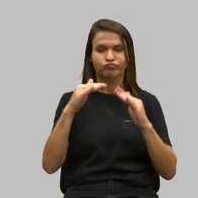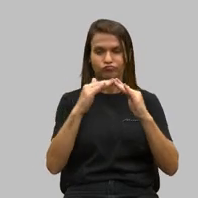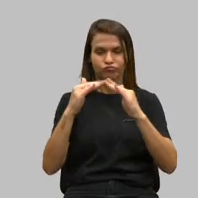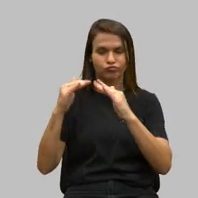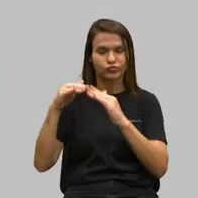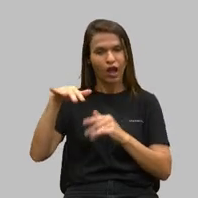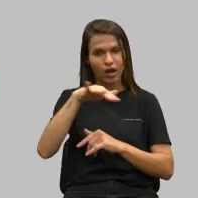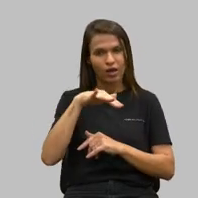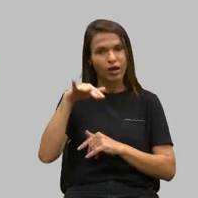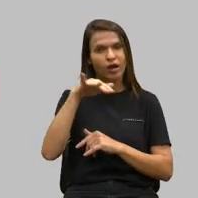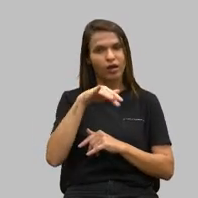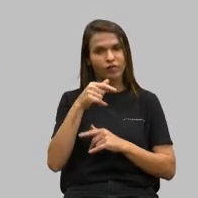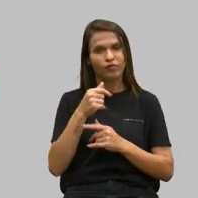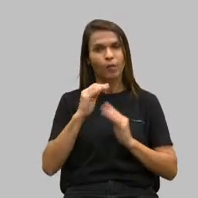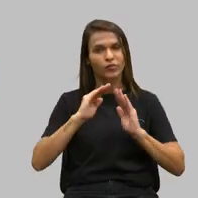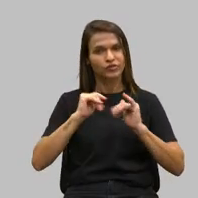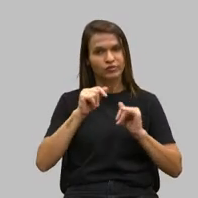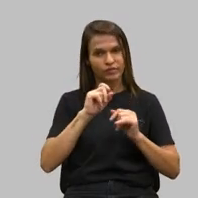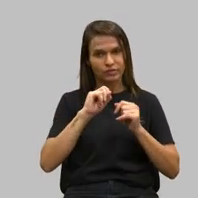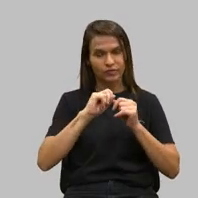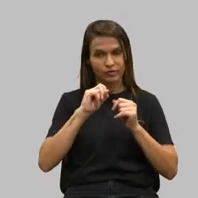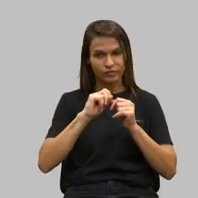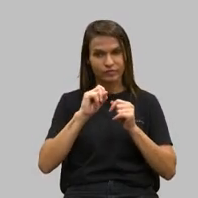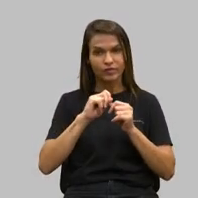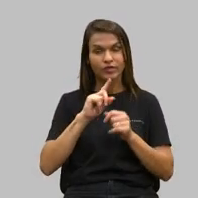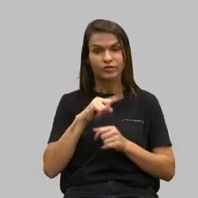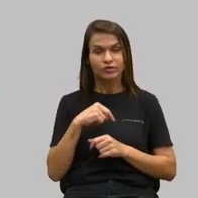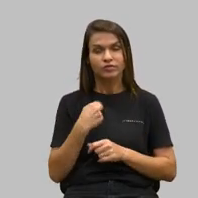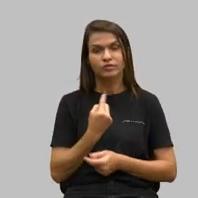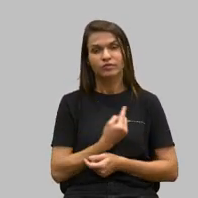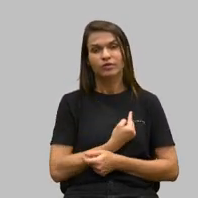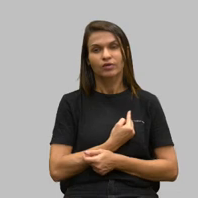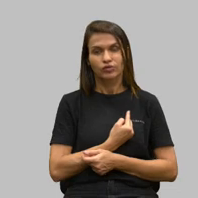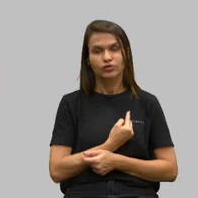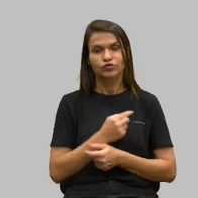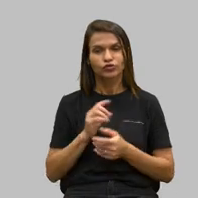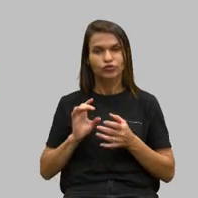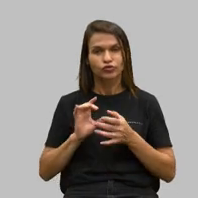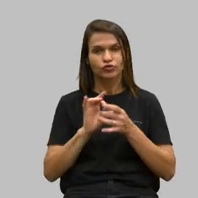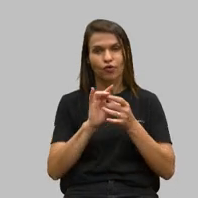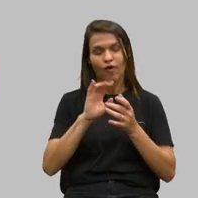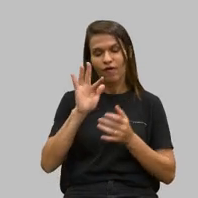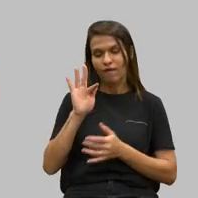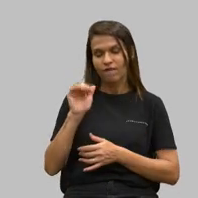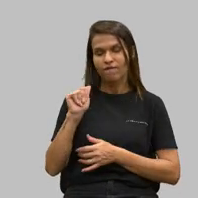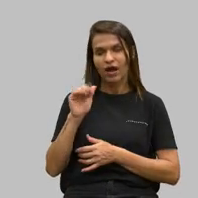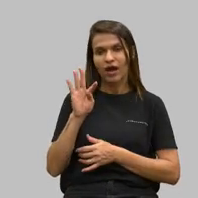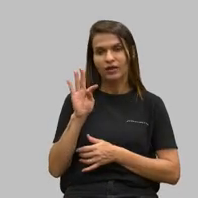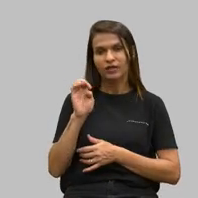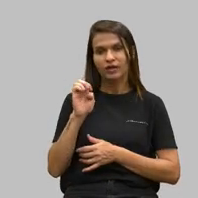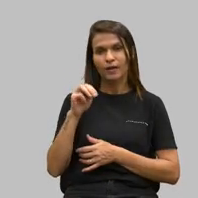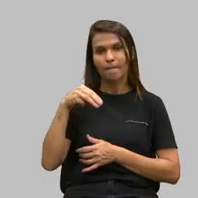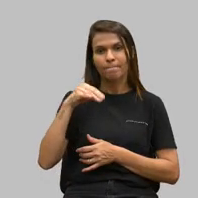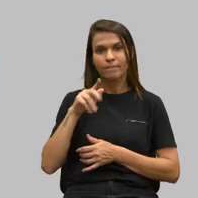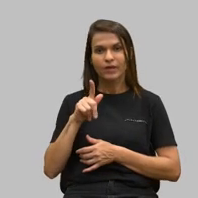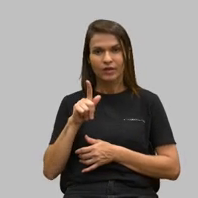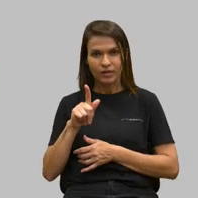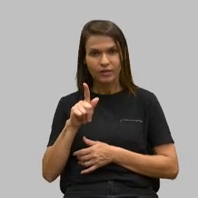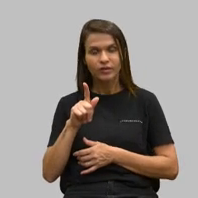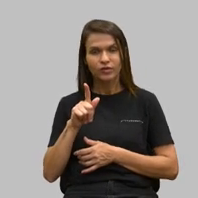uma encomenda que você me fez, inclusive. Nós estamos, junto à FAPMIG, também, investindo